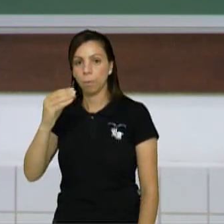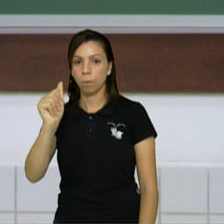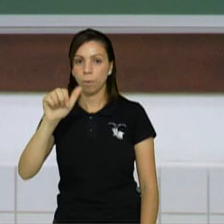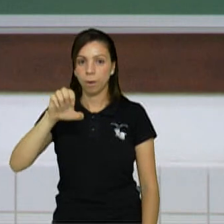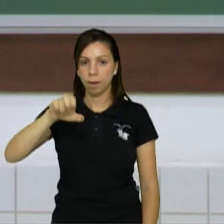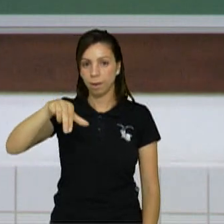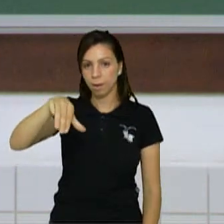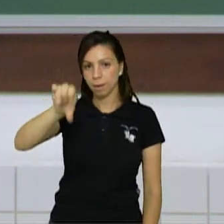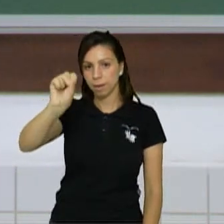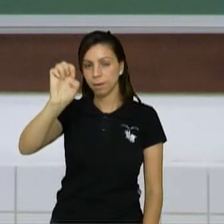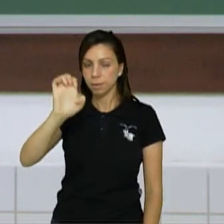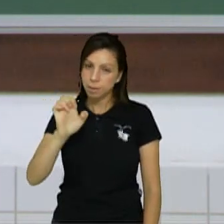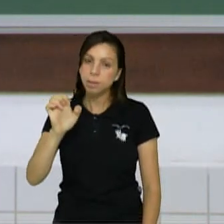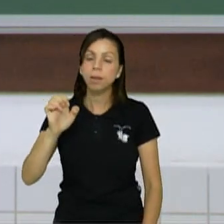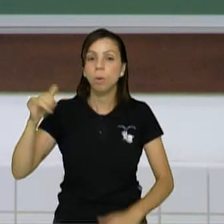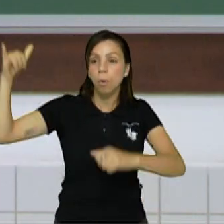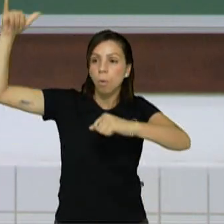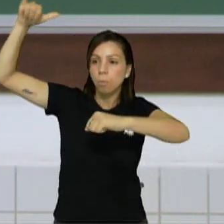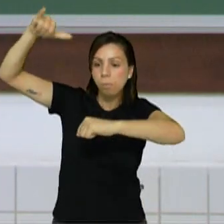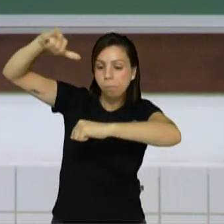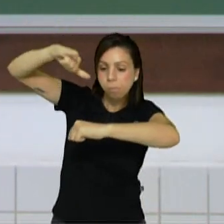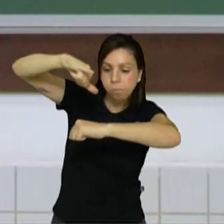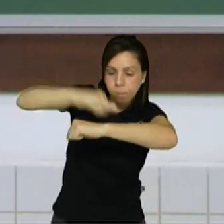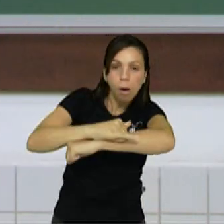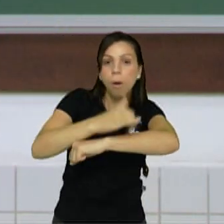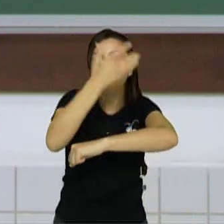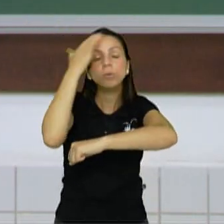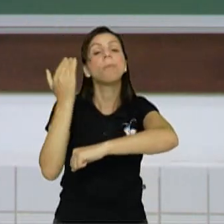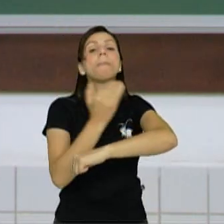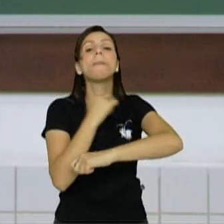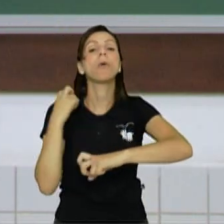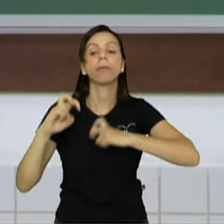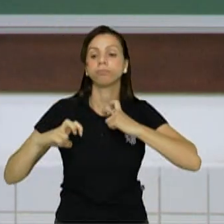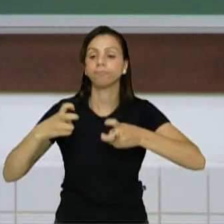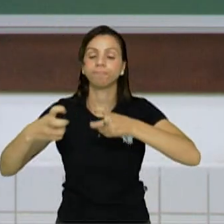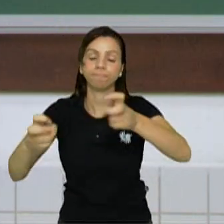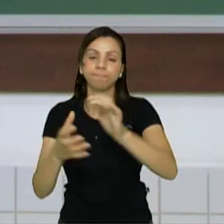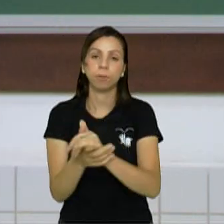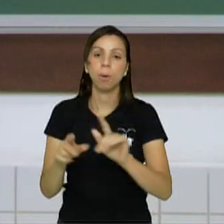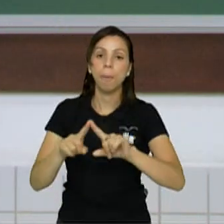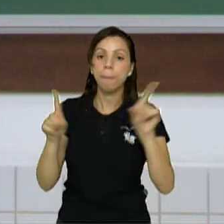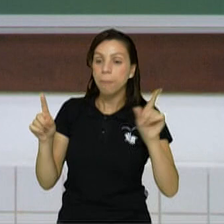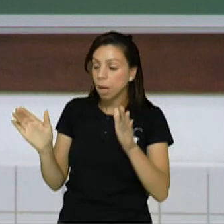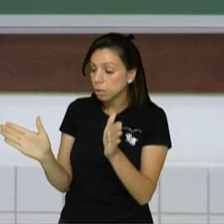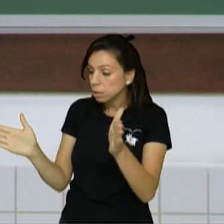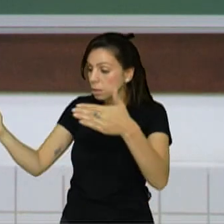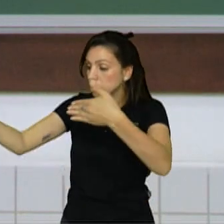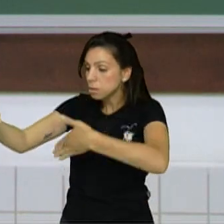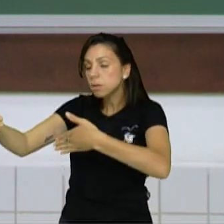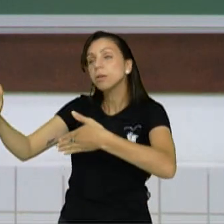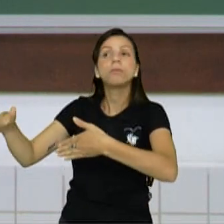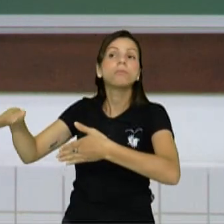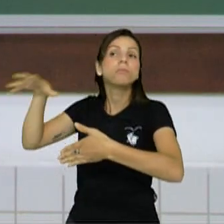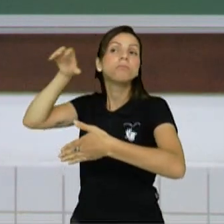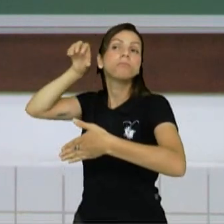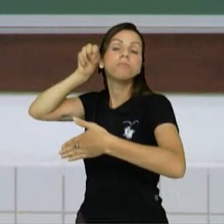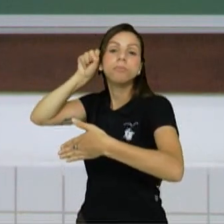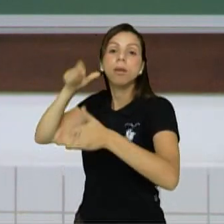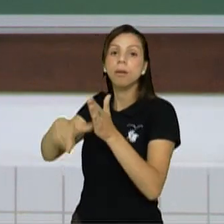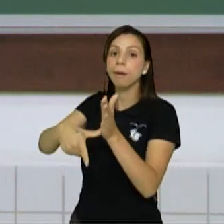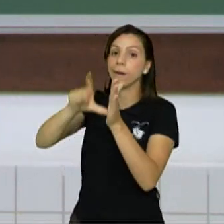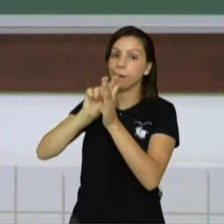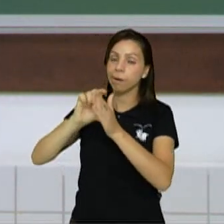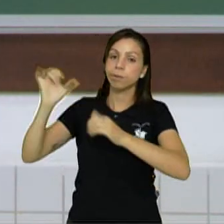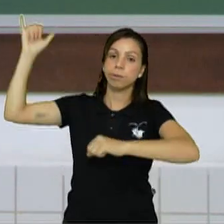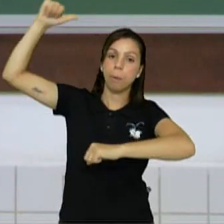pessoas. Mas quando eles resgataram a caixa preta, eles viram o áudio da gravação antes